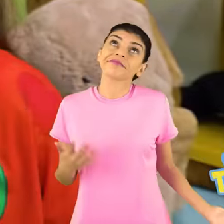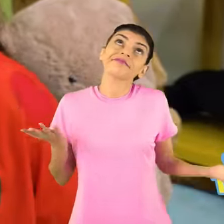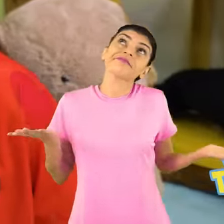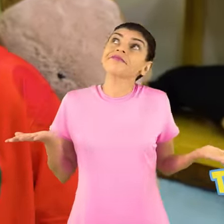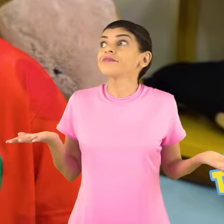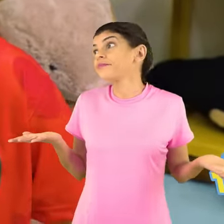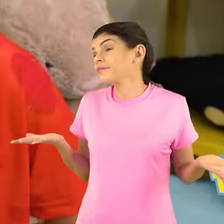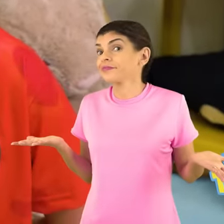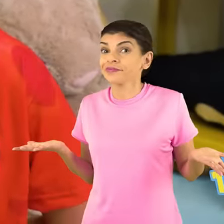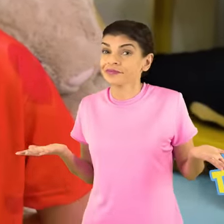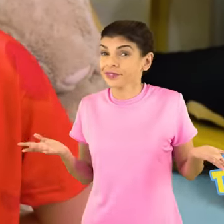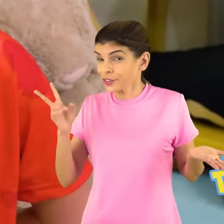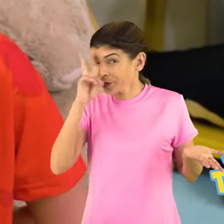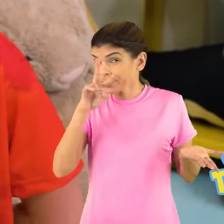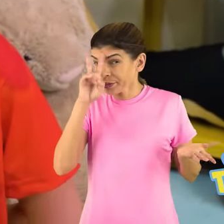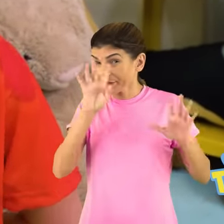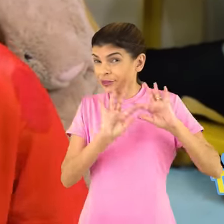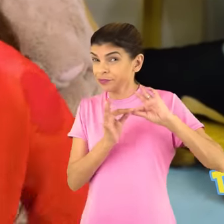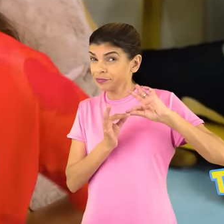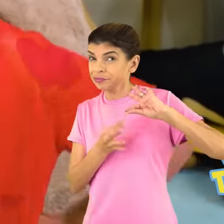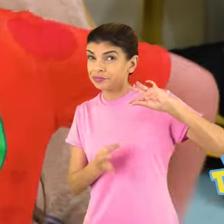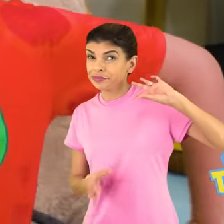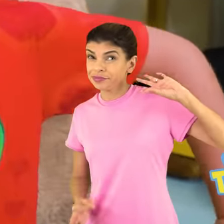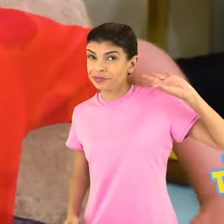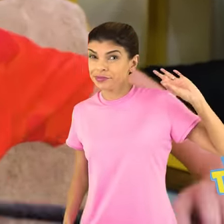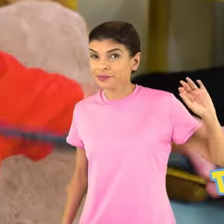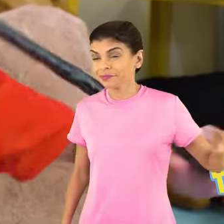Vixe, longa história.